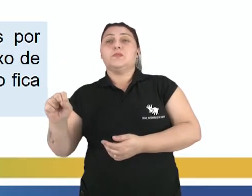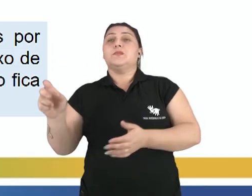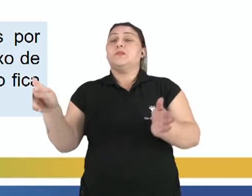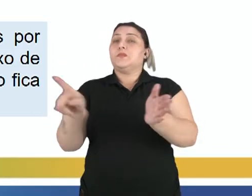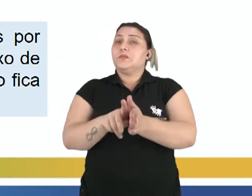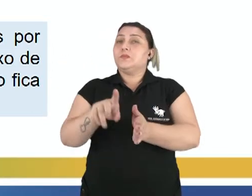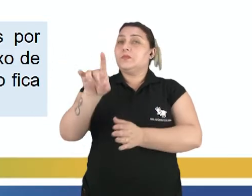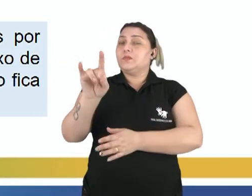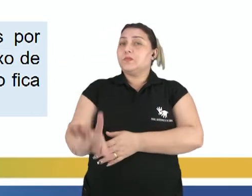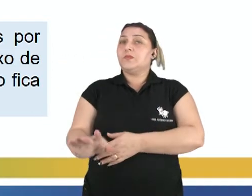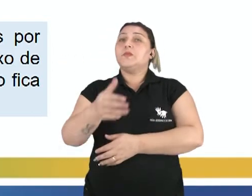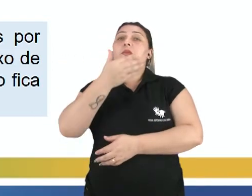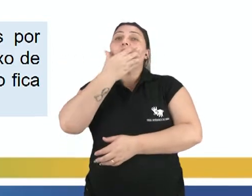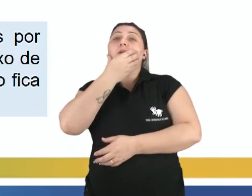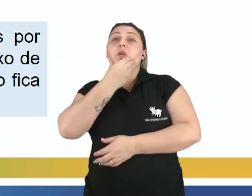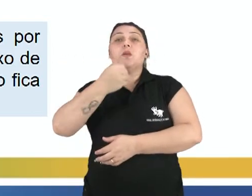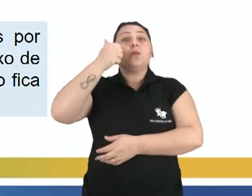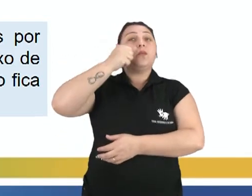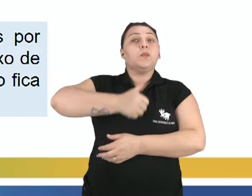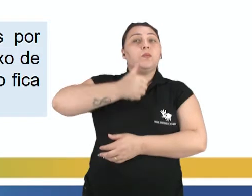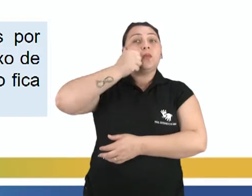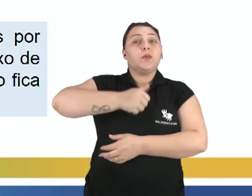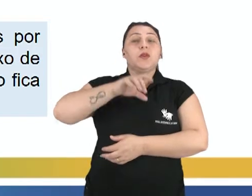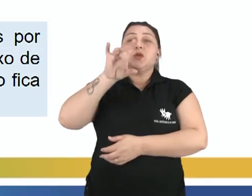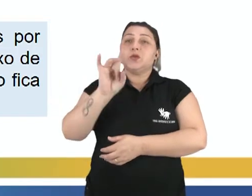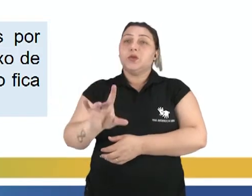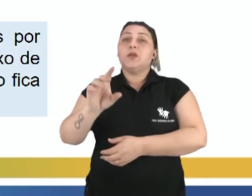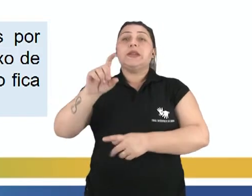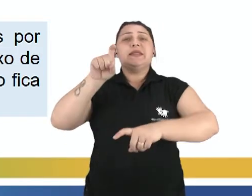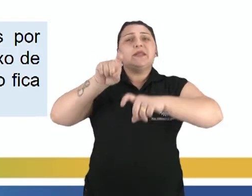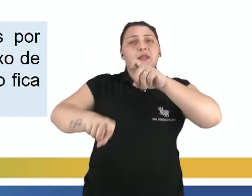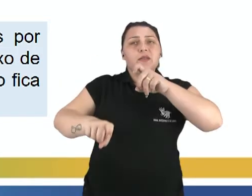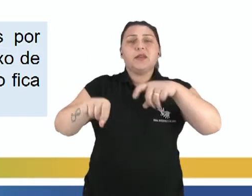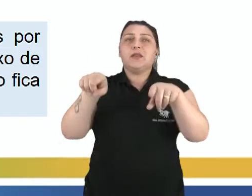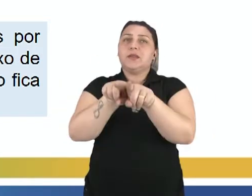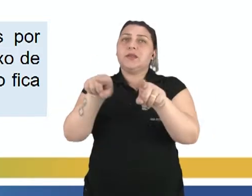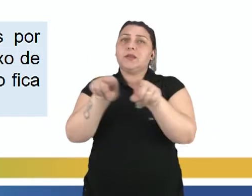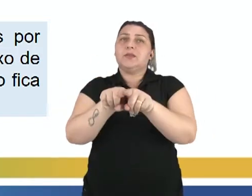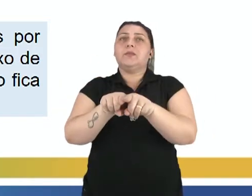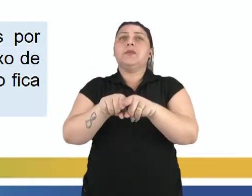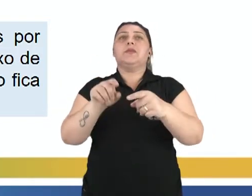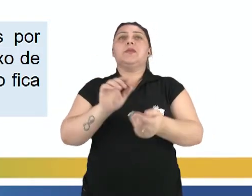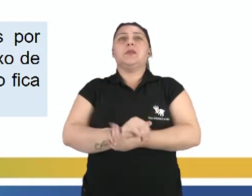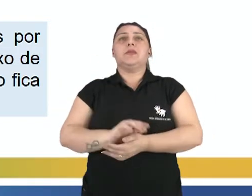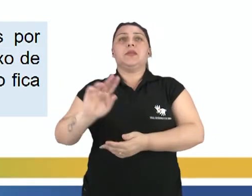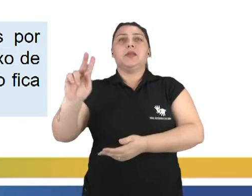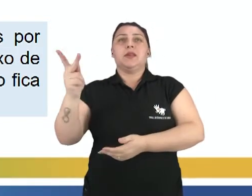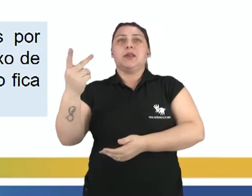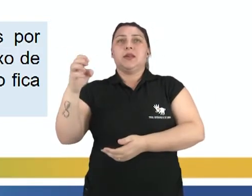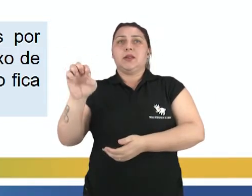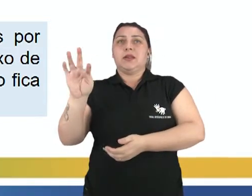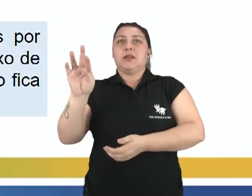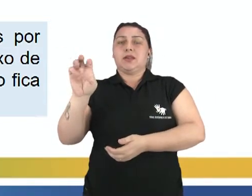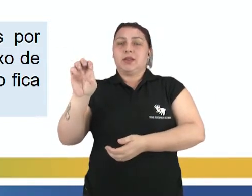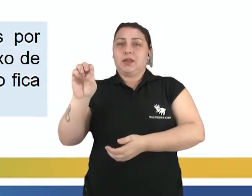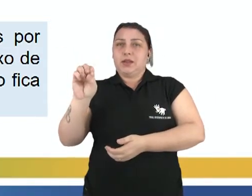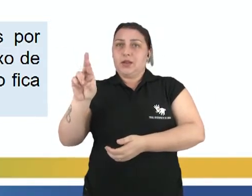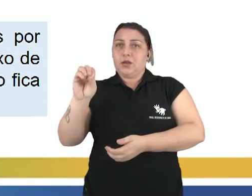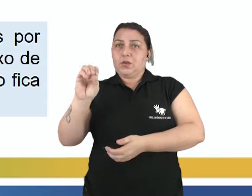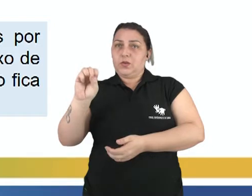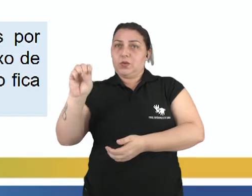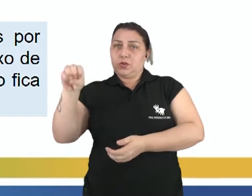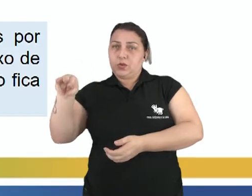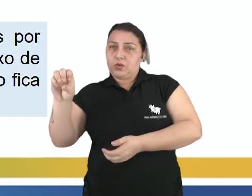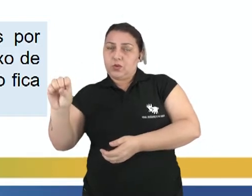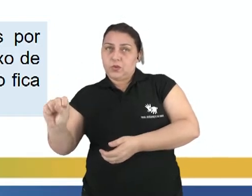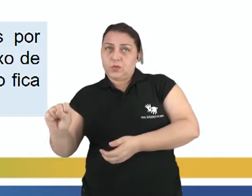voltados apenas para o sexo. São cromossomos sexuais, que também são chamados de cromossomos heterossomos.